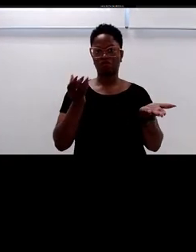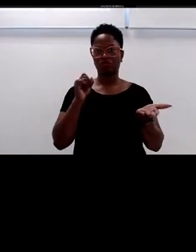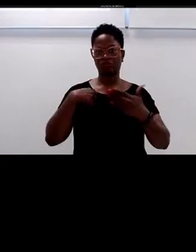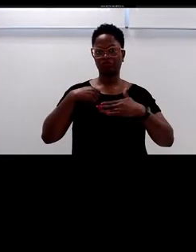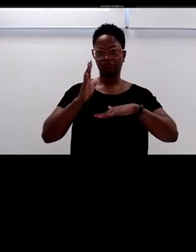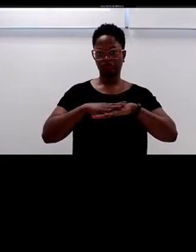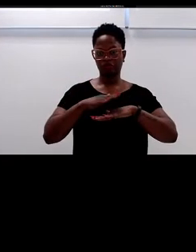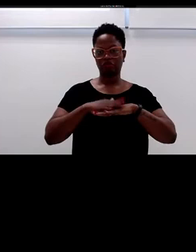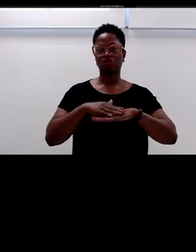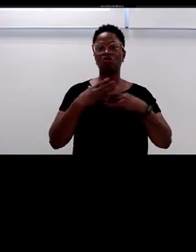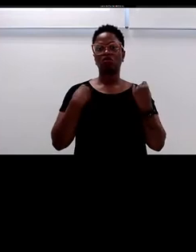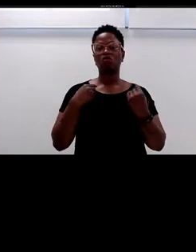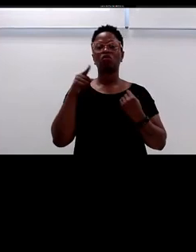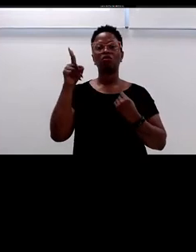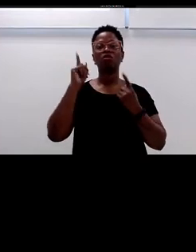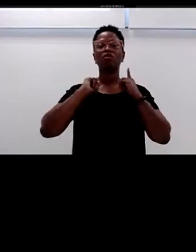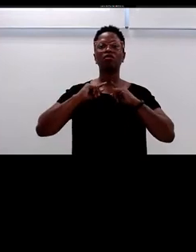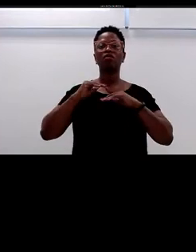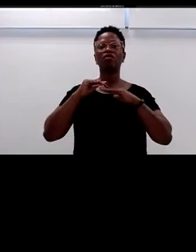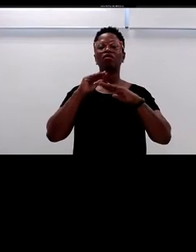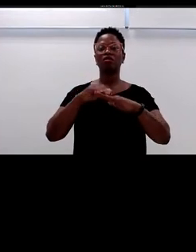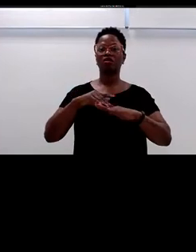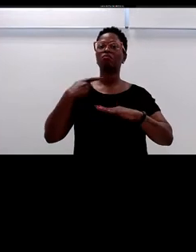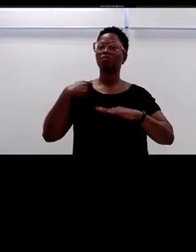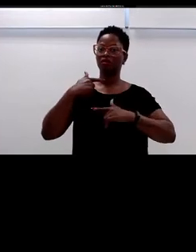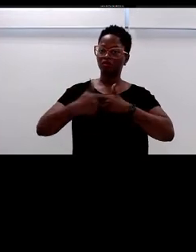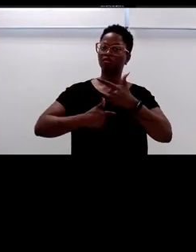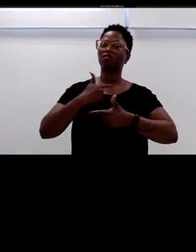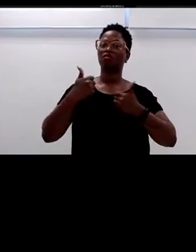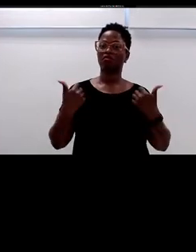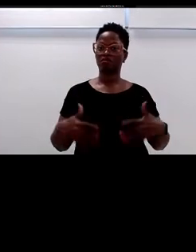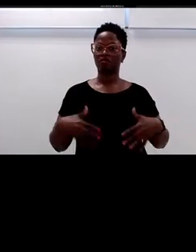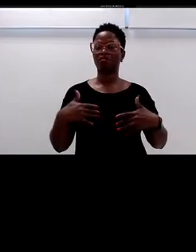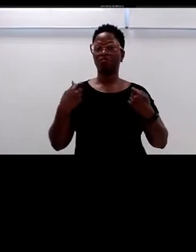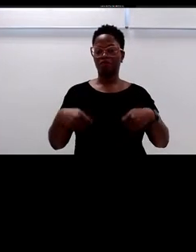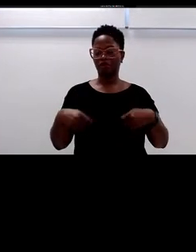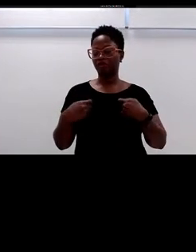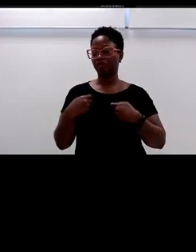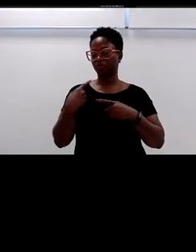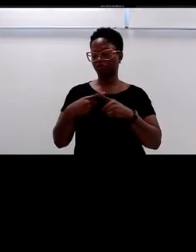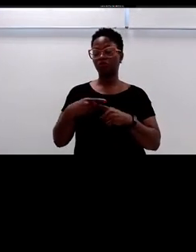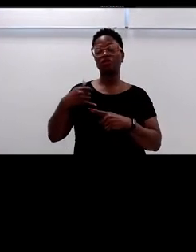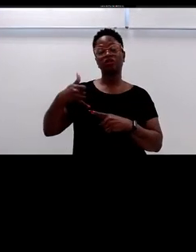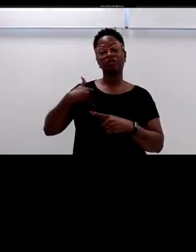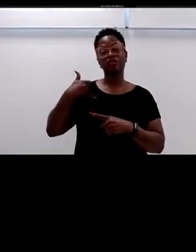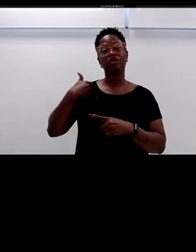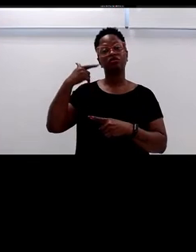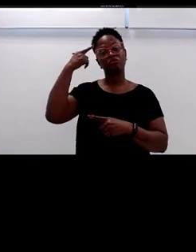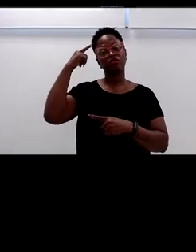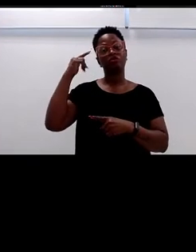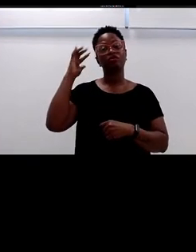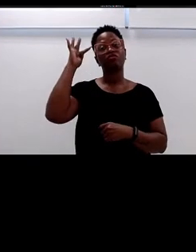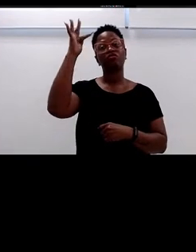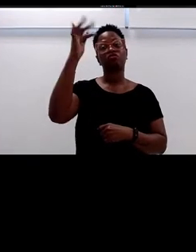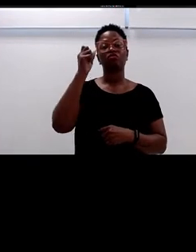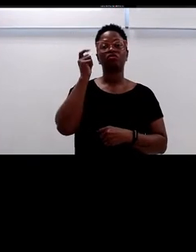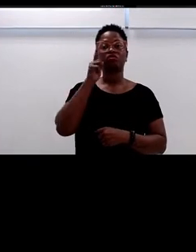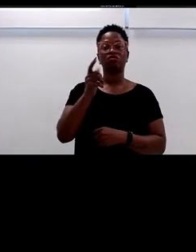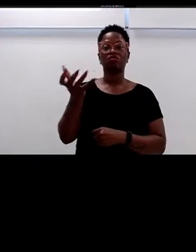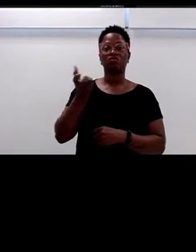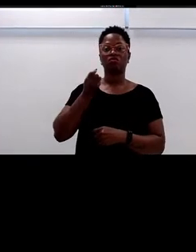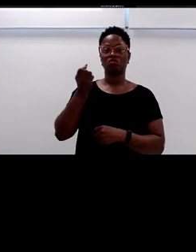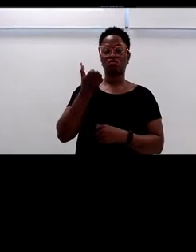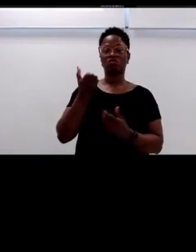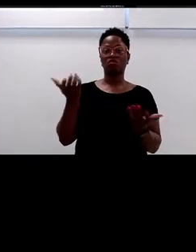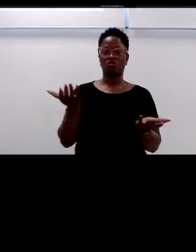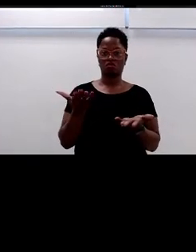a gente diz lá em Minas, eu vou ter que comer muito angu. Come um angu. Você está na idade de investir para o futuro. Você está ganhando uma coisa colossal para frente